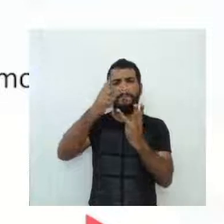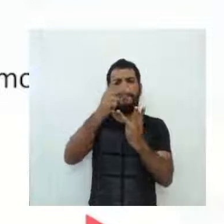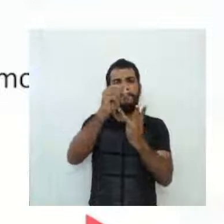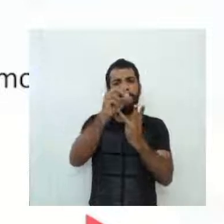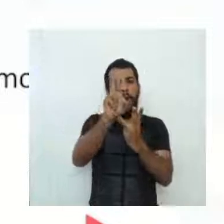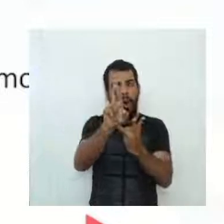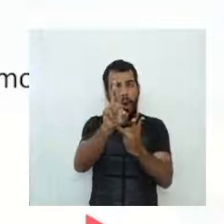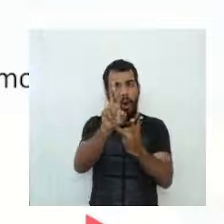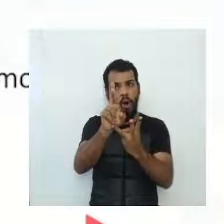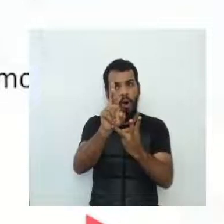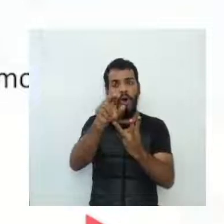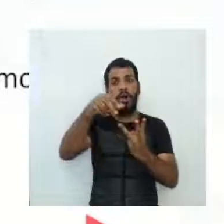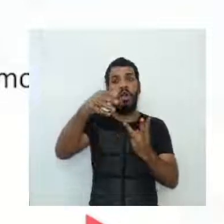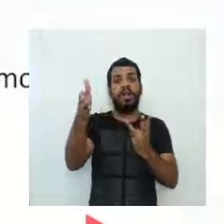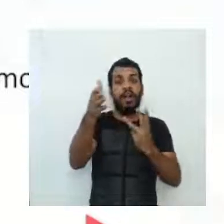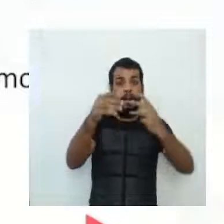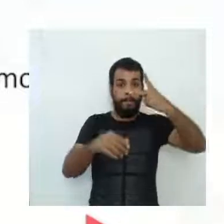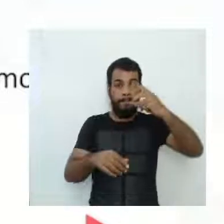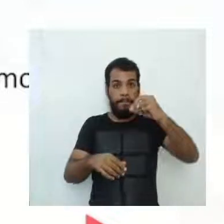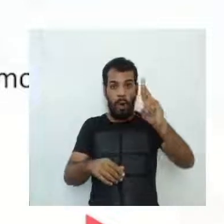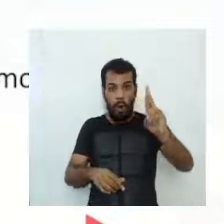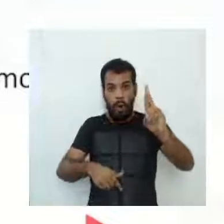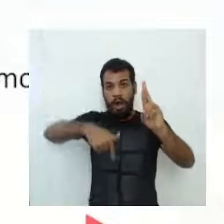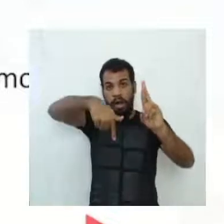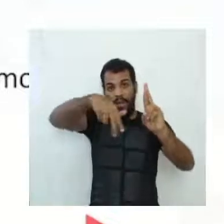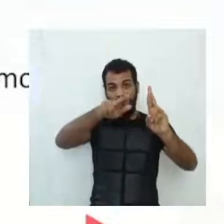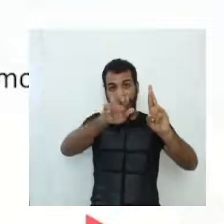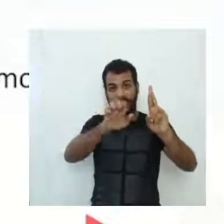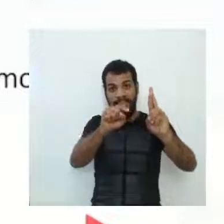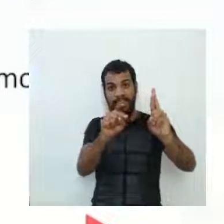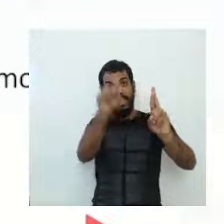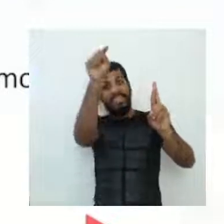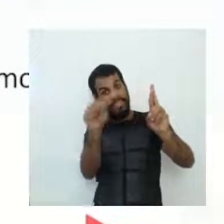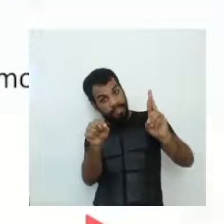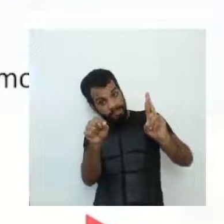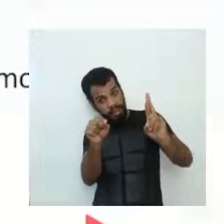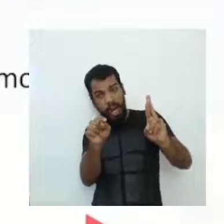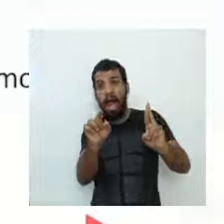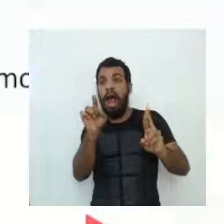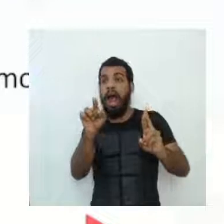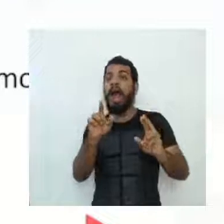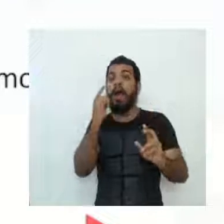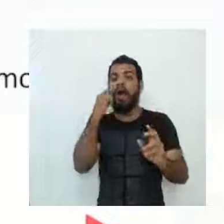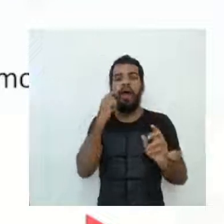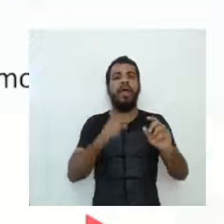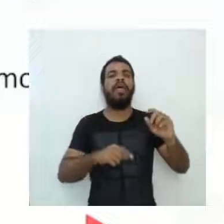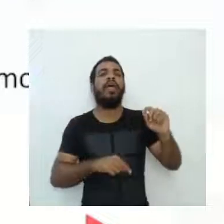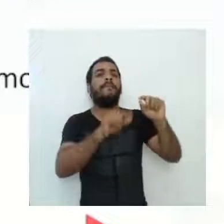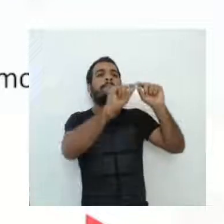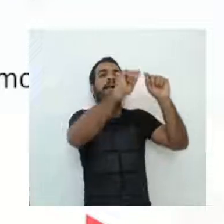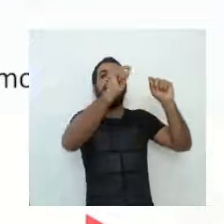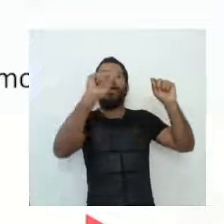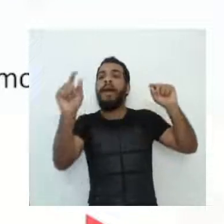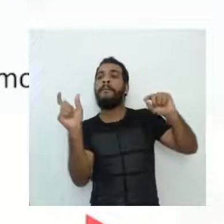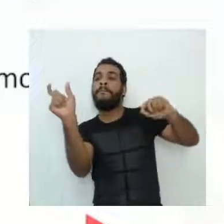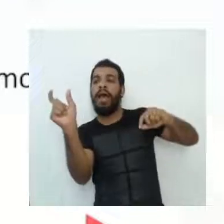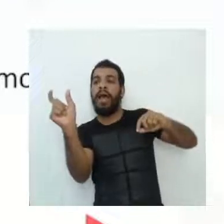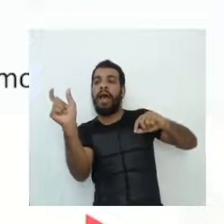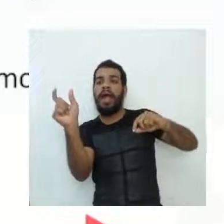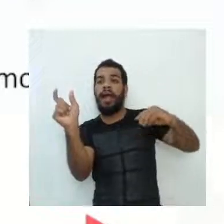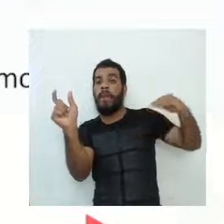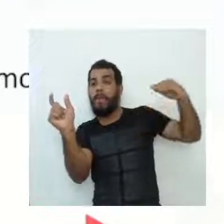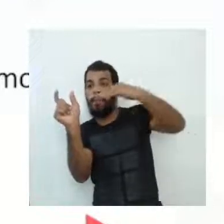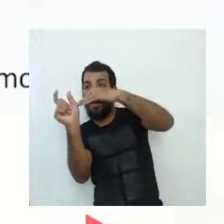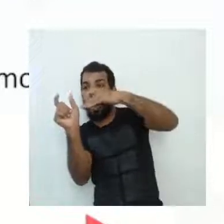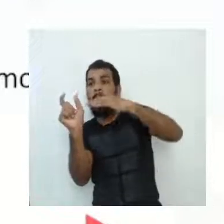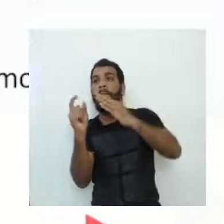Frases interrogativas também. Lembra que o primeiro porquê é um porquê separado, mas sem acento? A gente vai utilizá-lo no